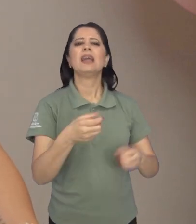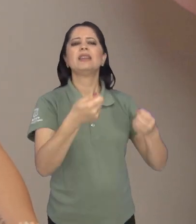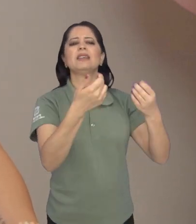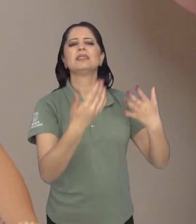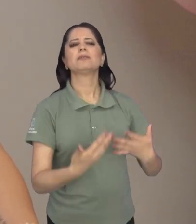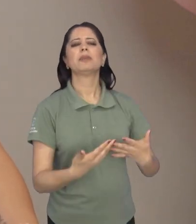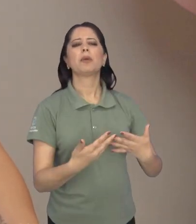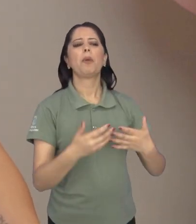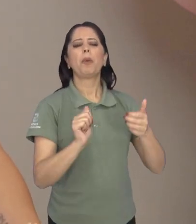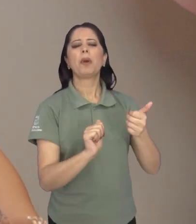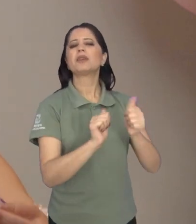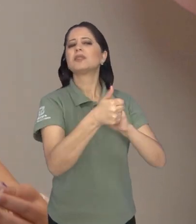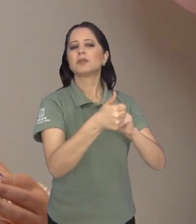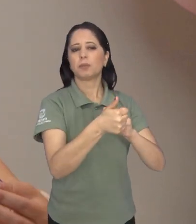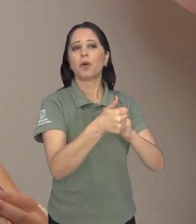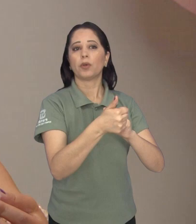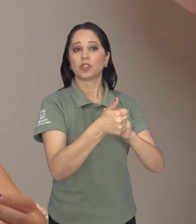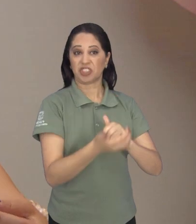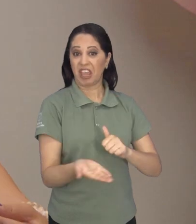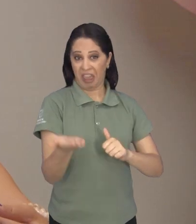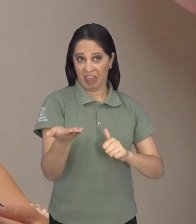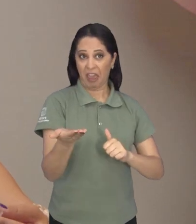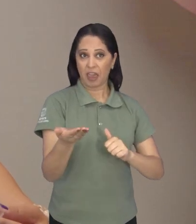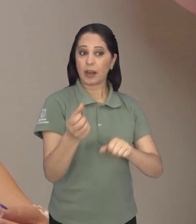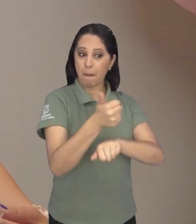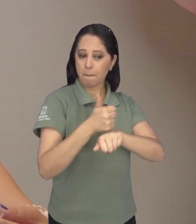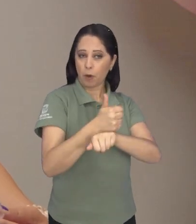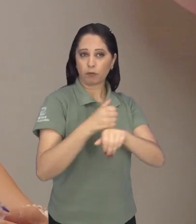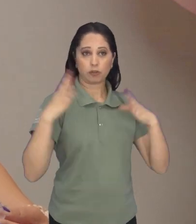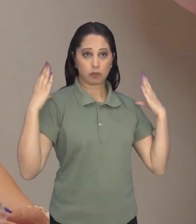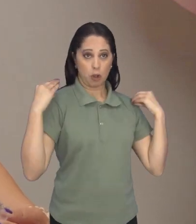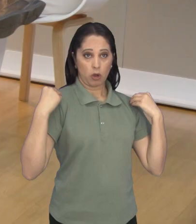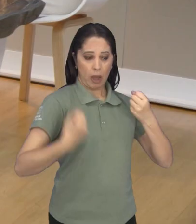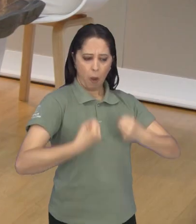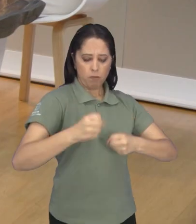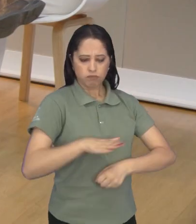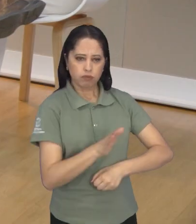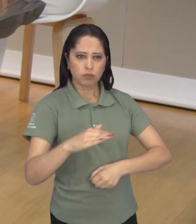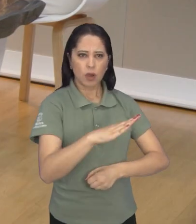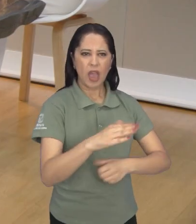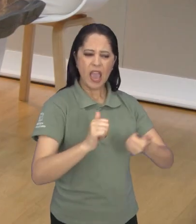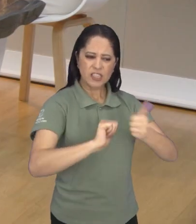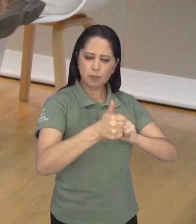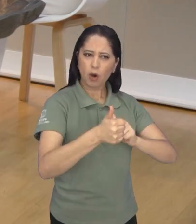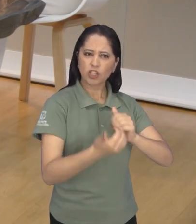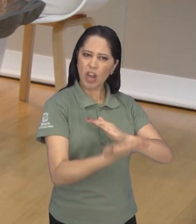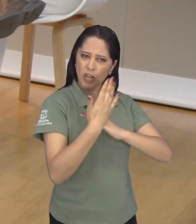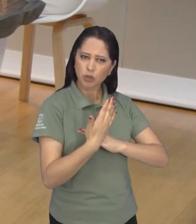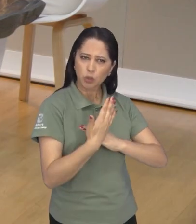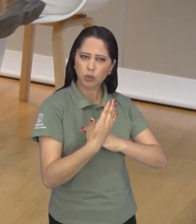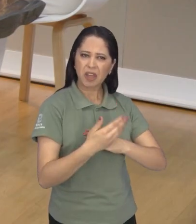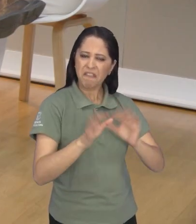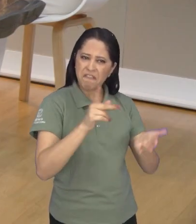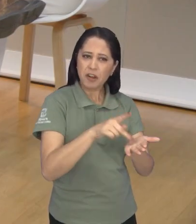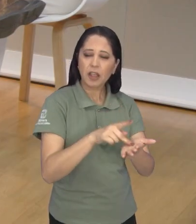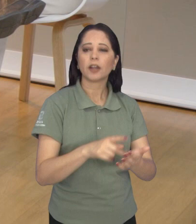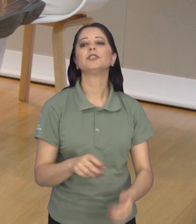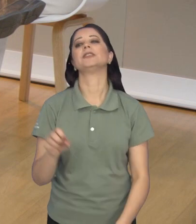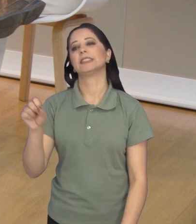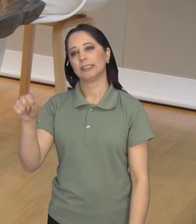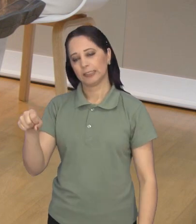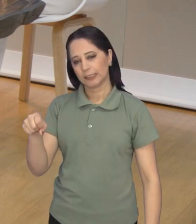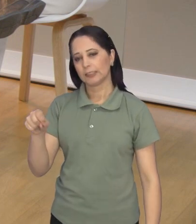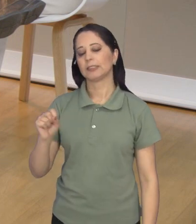portadores da síndrome. Doutor, ele falou bastante sobre a questão do esporte, né? Sim. No caso dele, ele é um piloto hoje, profissional, mas o esporte